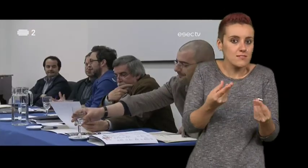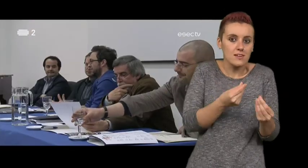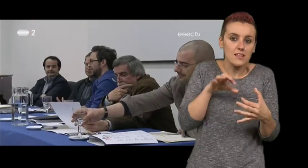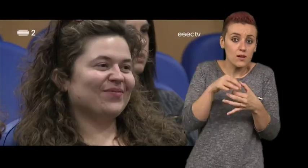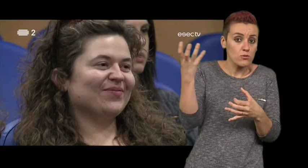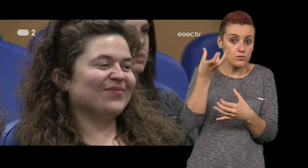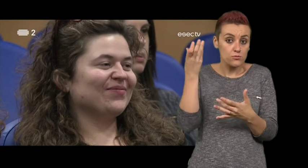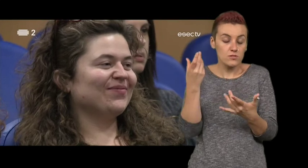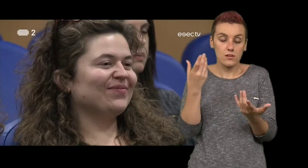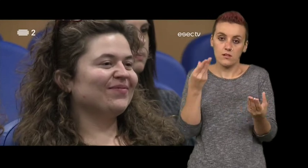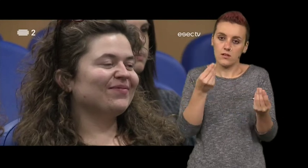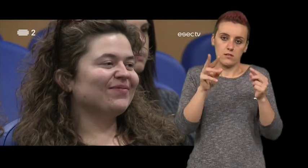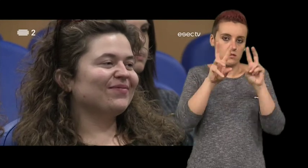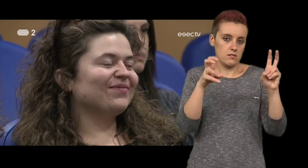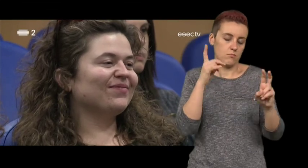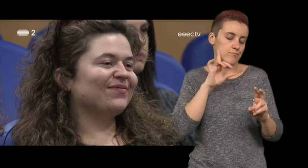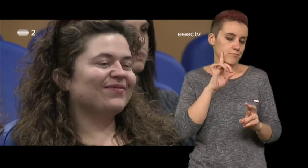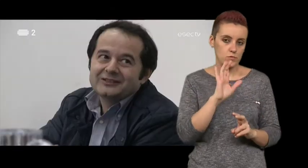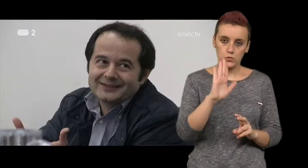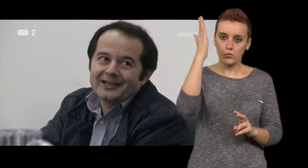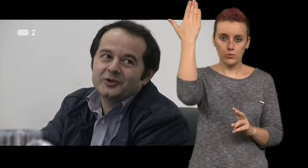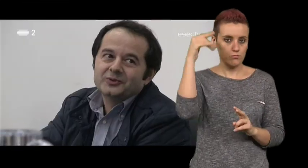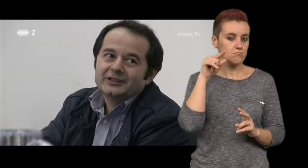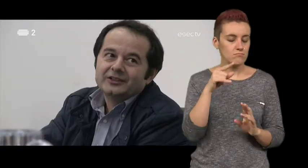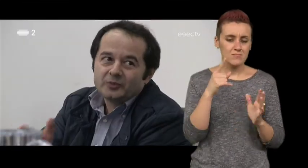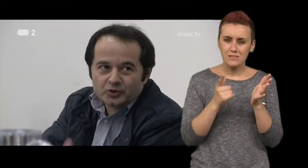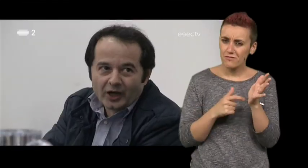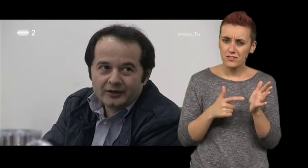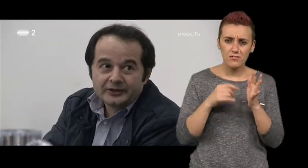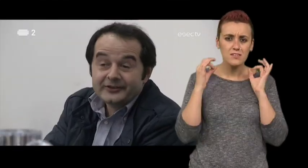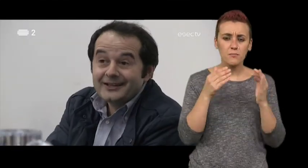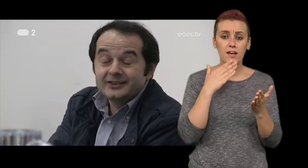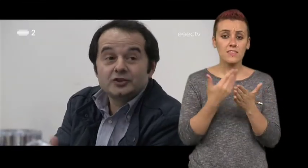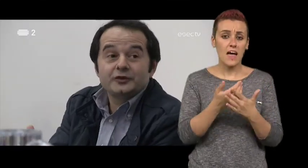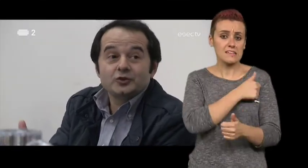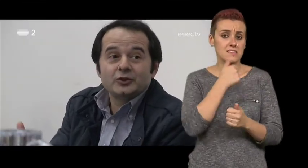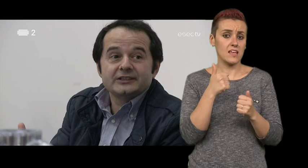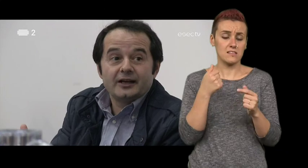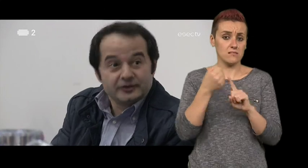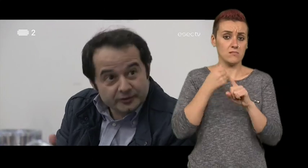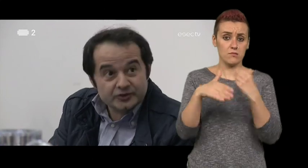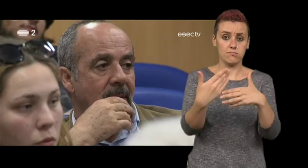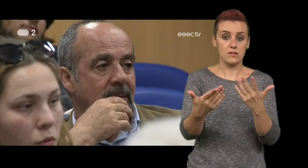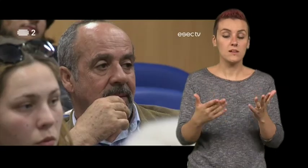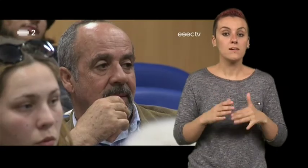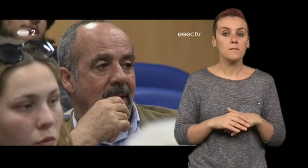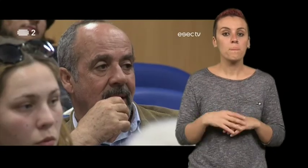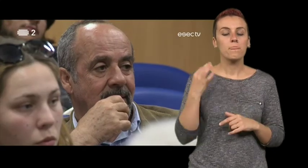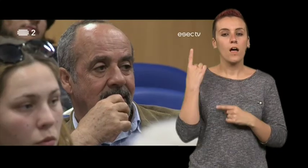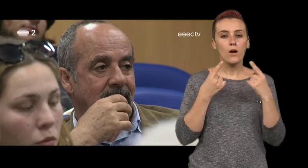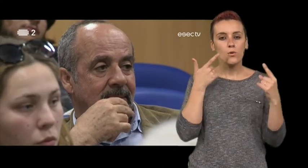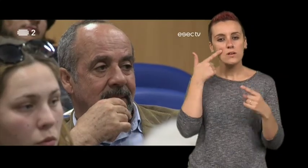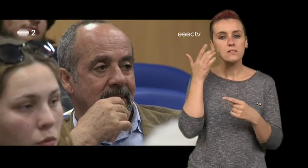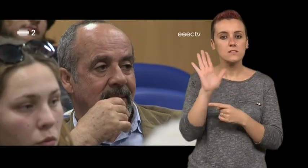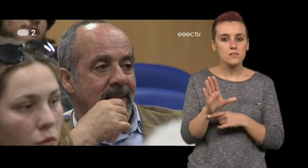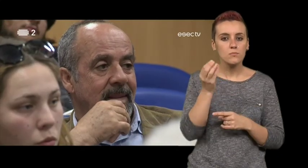áreas extremamente importantes e fundamentais, no fundo são a vitamina das cidades. Procurei dar alguns exemplos